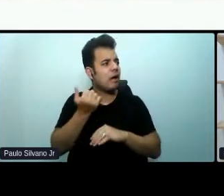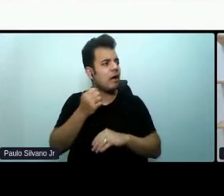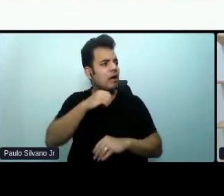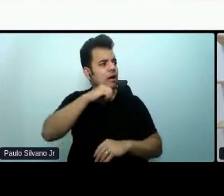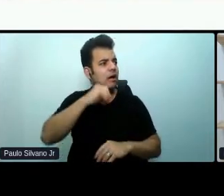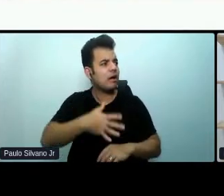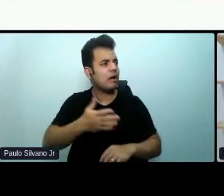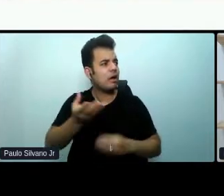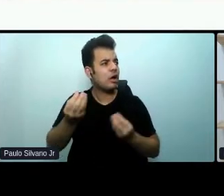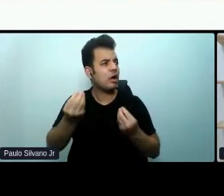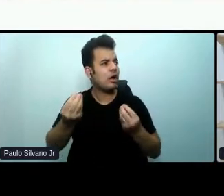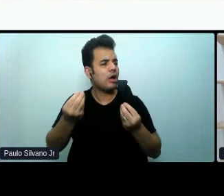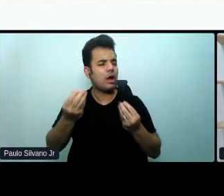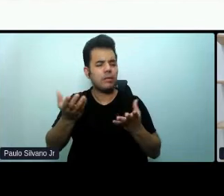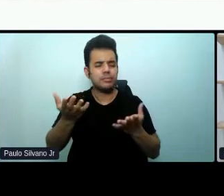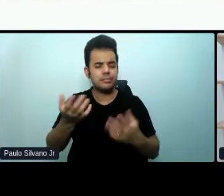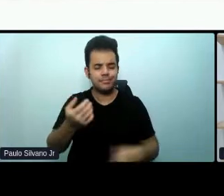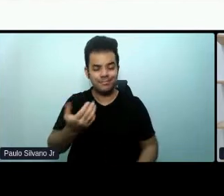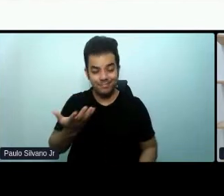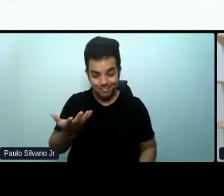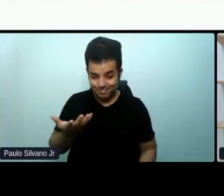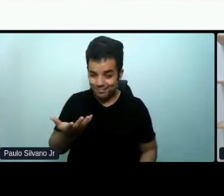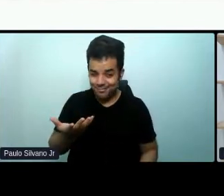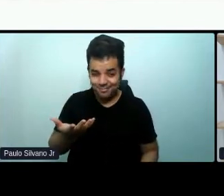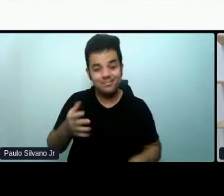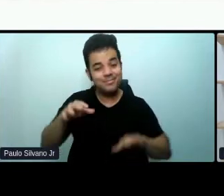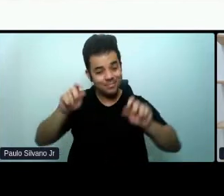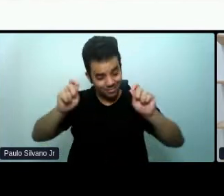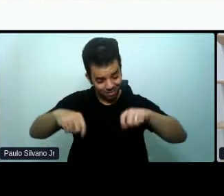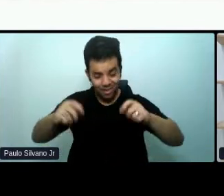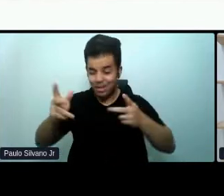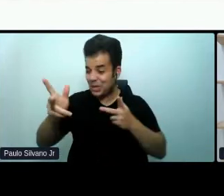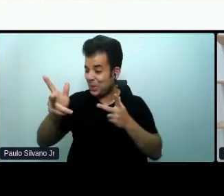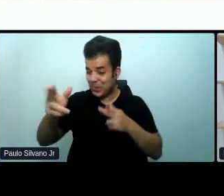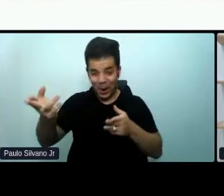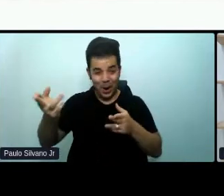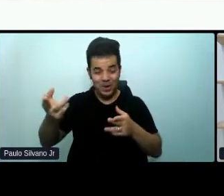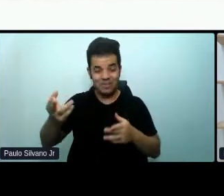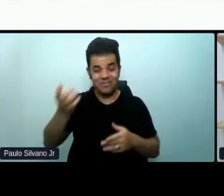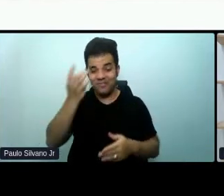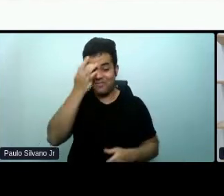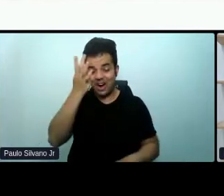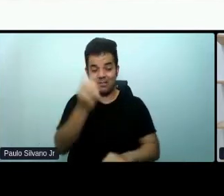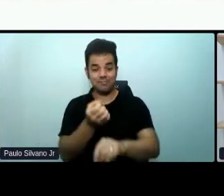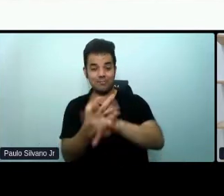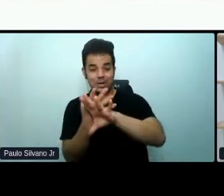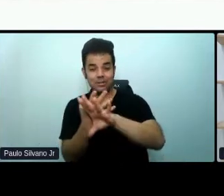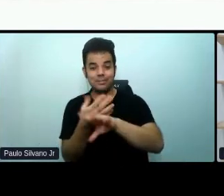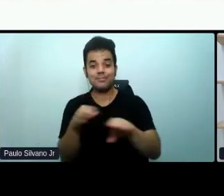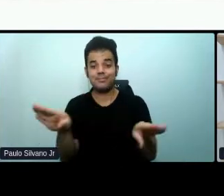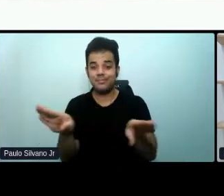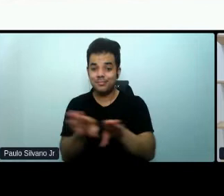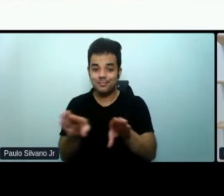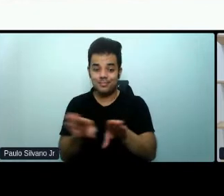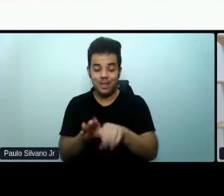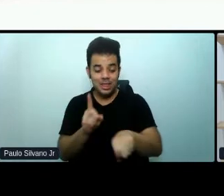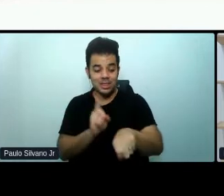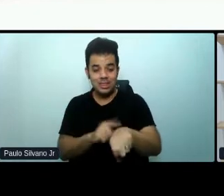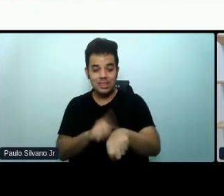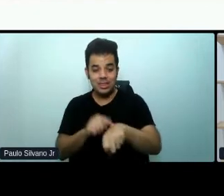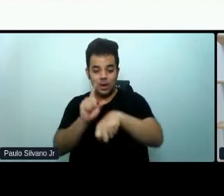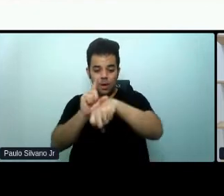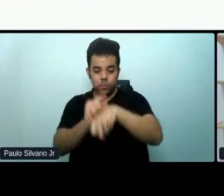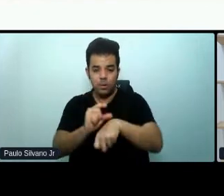online e que o médico te dá via online também a receita. Isso economiza, né, muito